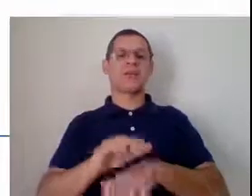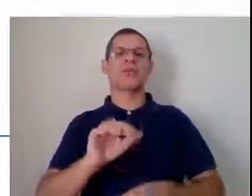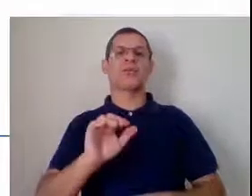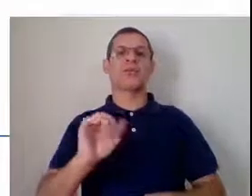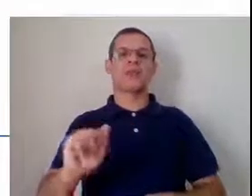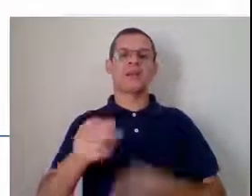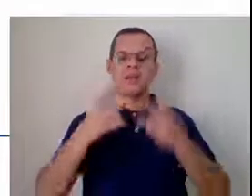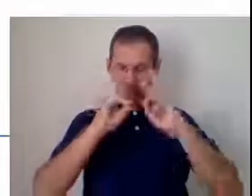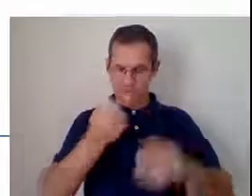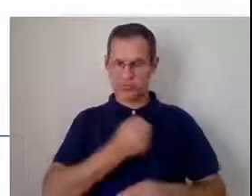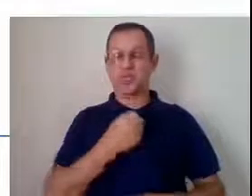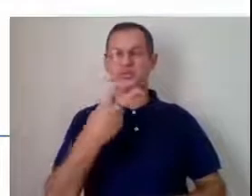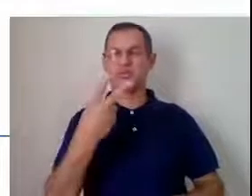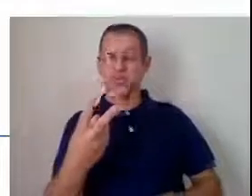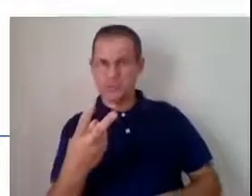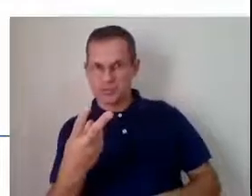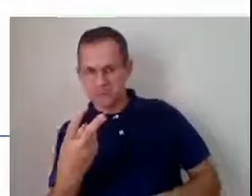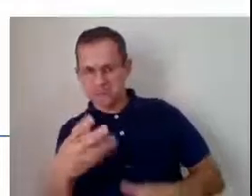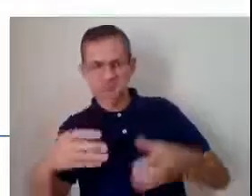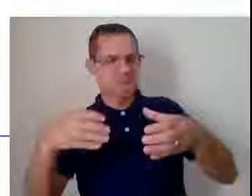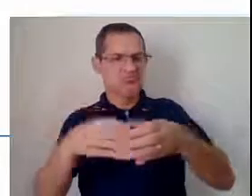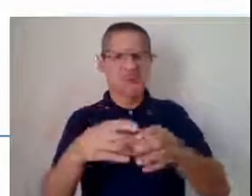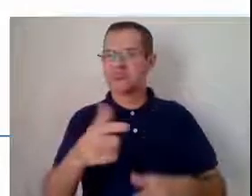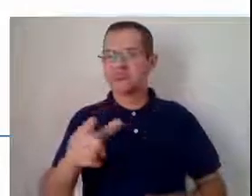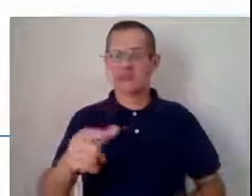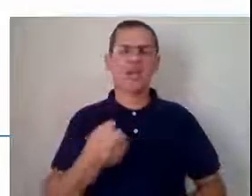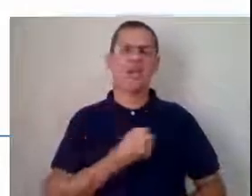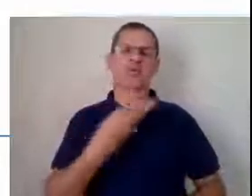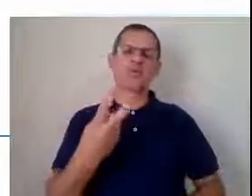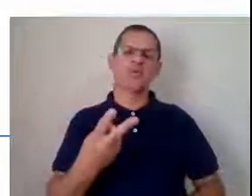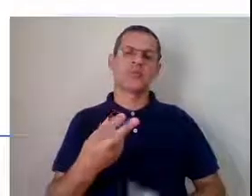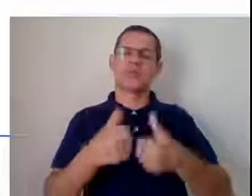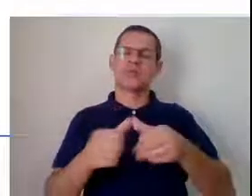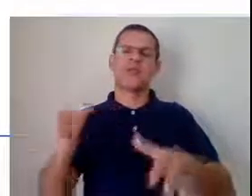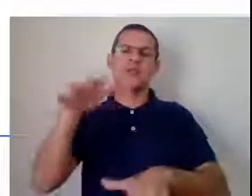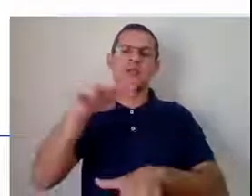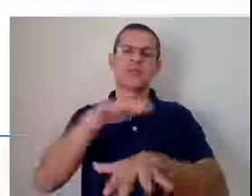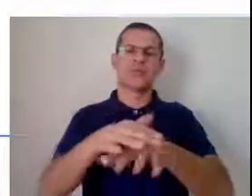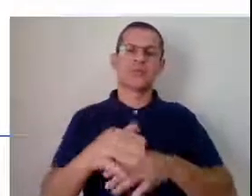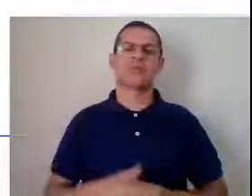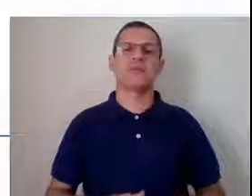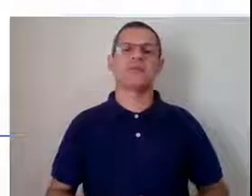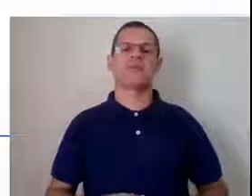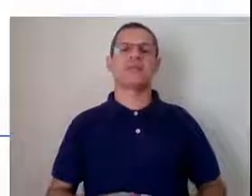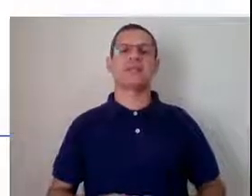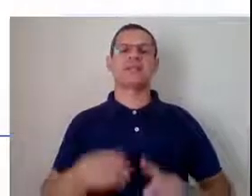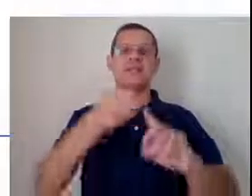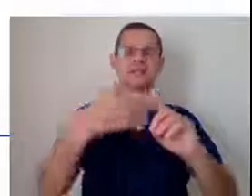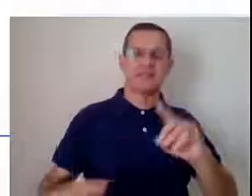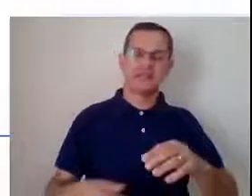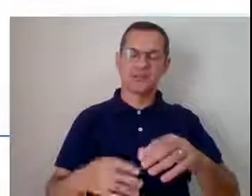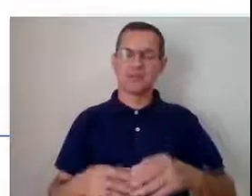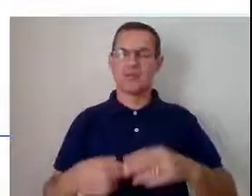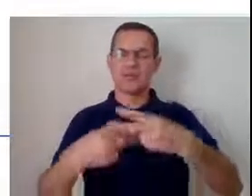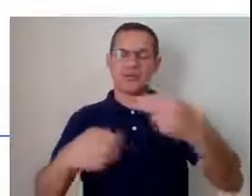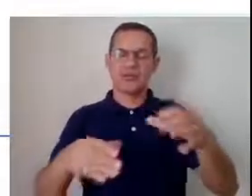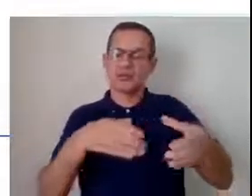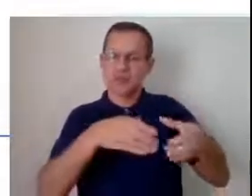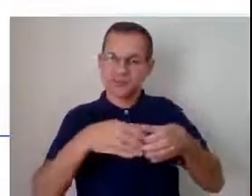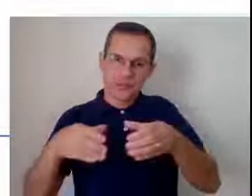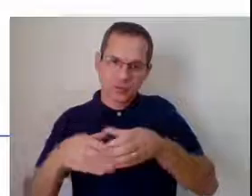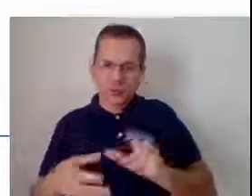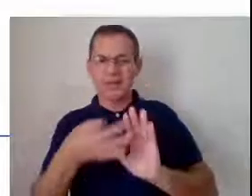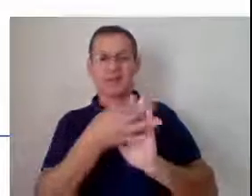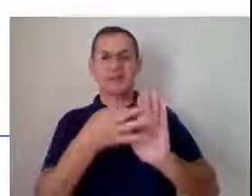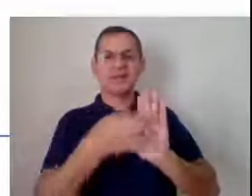Vocês estão vendo o número 2 ali naquele conjunto? Não, então ele não pertence. Descrição dos elementos de um conjunto,